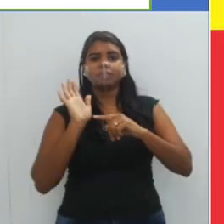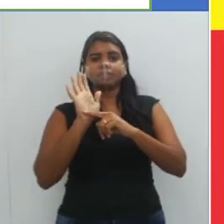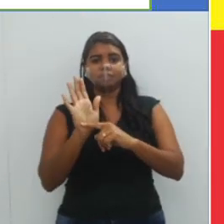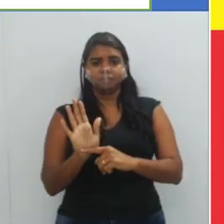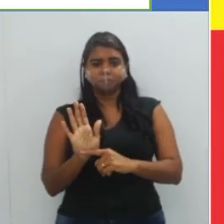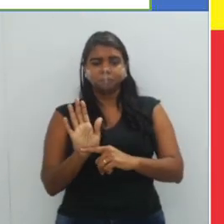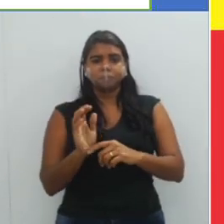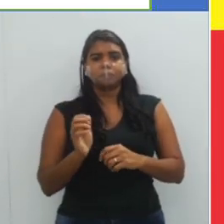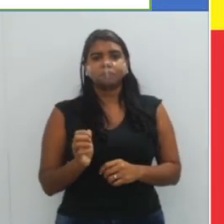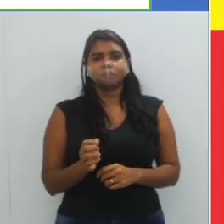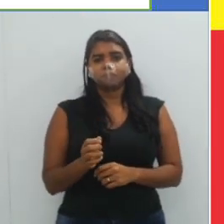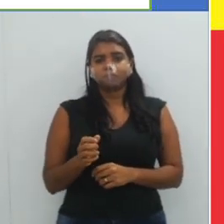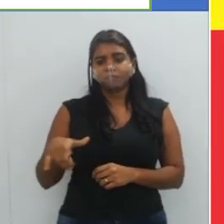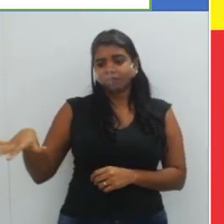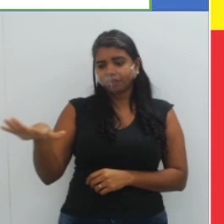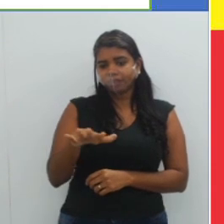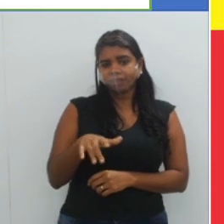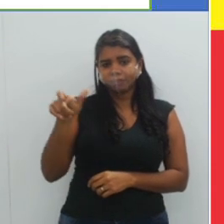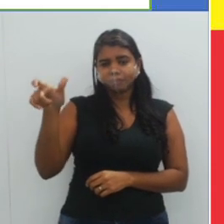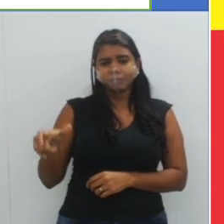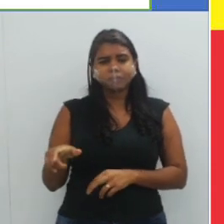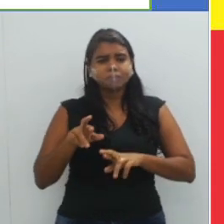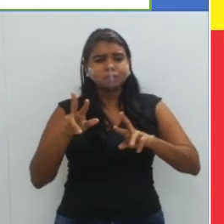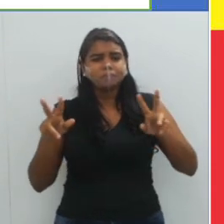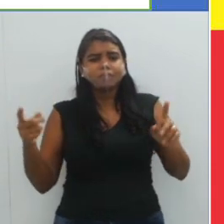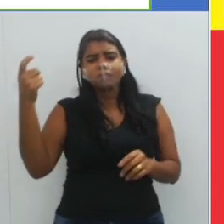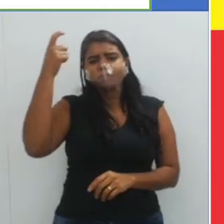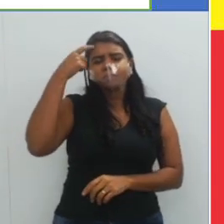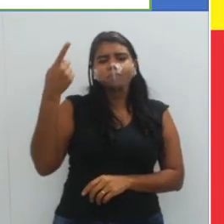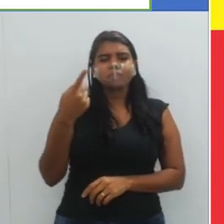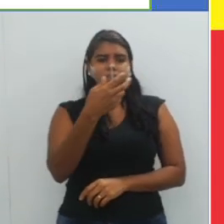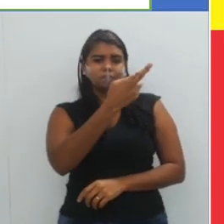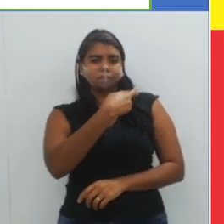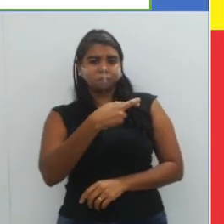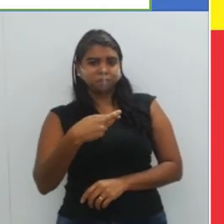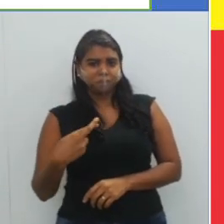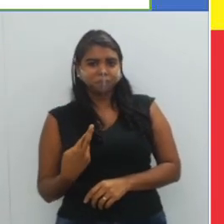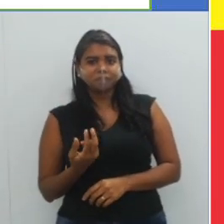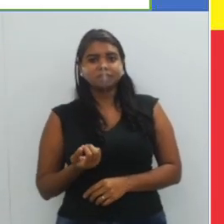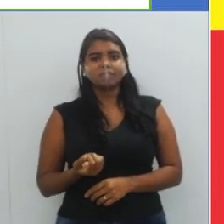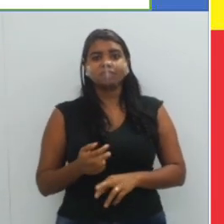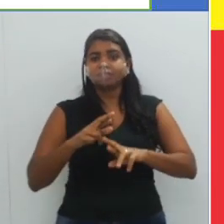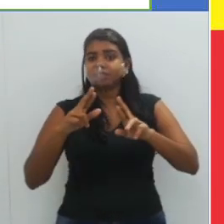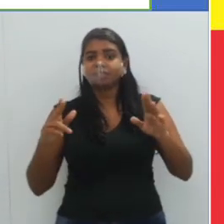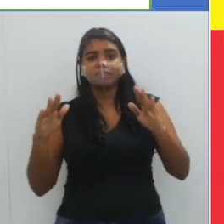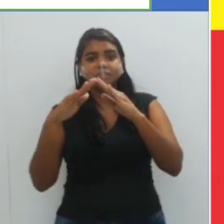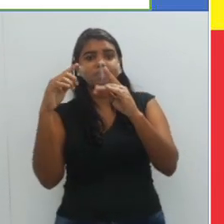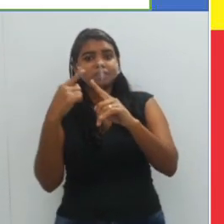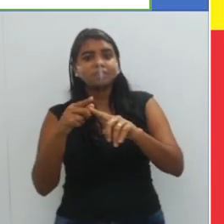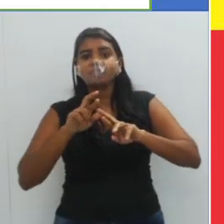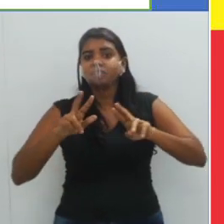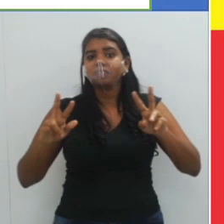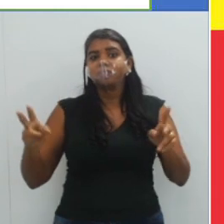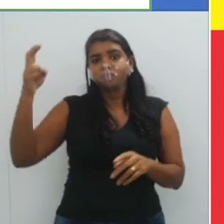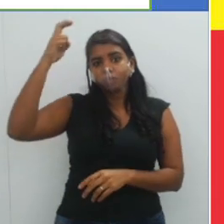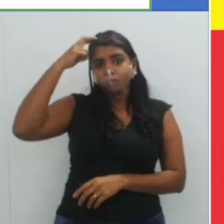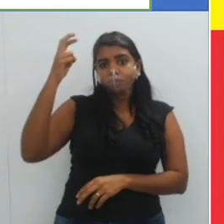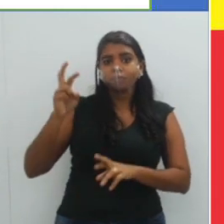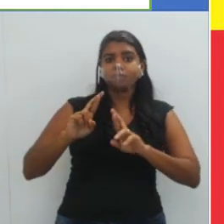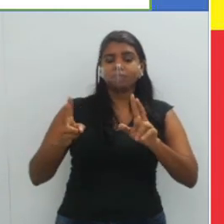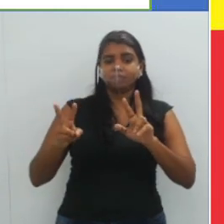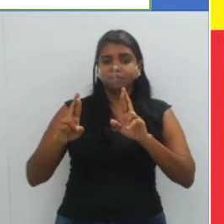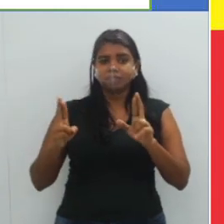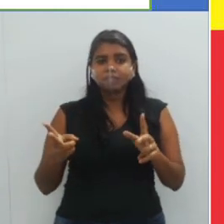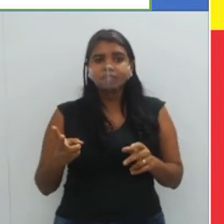há indivíduos de vários pensamentos religiosos, de várias religiões, e cada um tem os seus elementos. Há